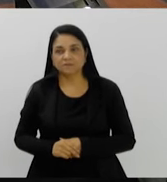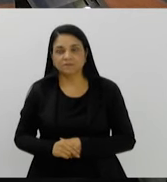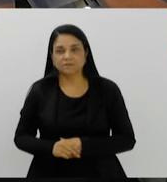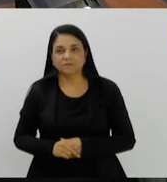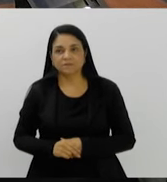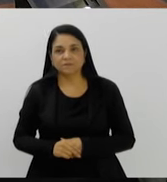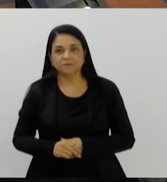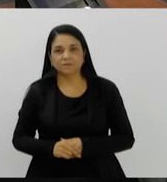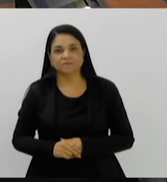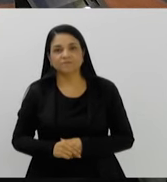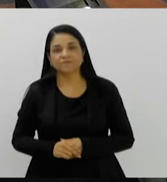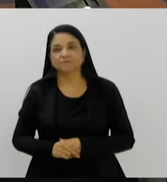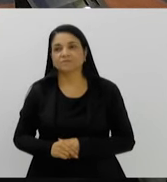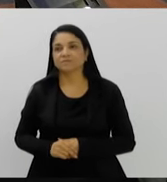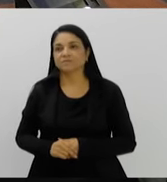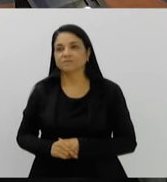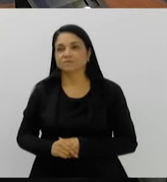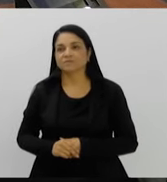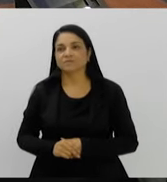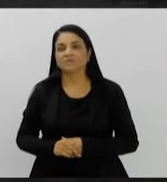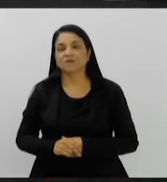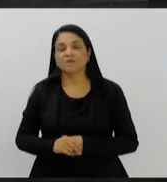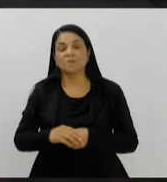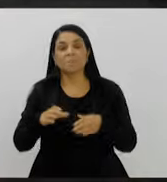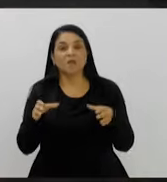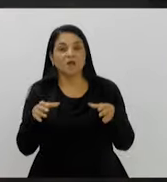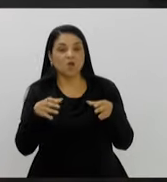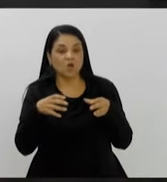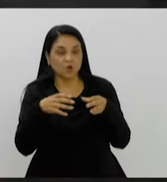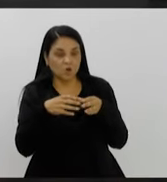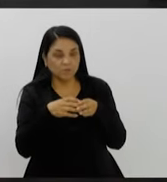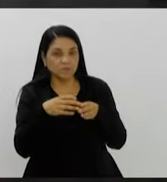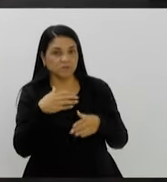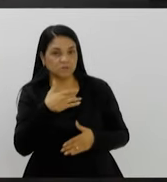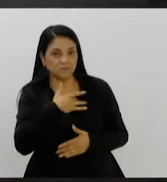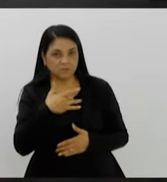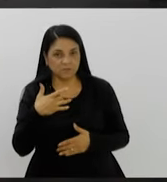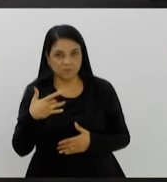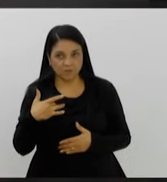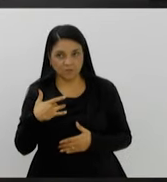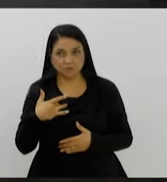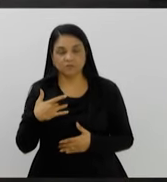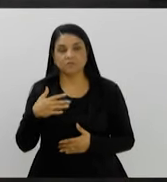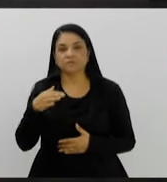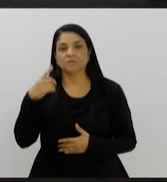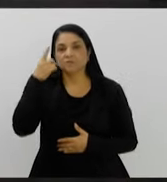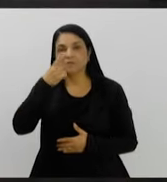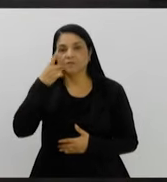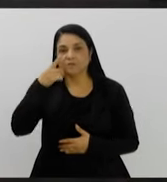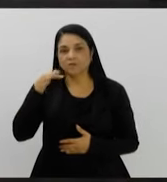favor obrigado ti Ju pela comissão de saúde Deputado Felipe